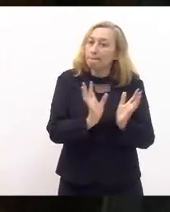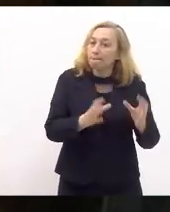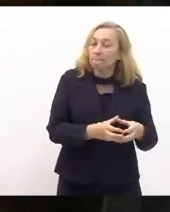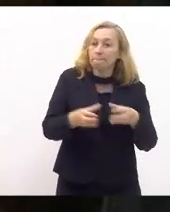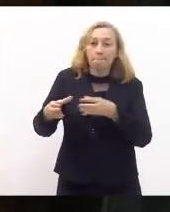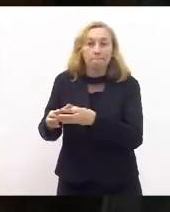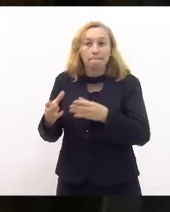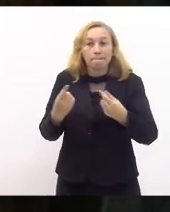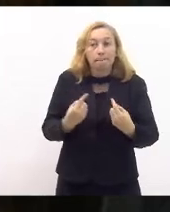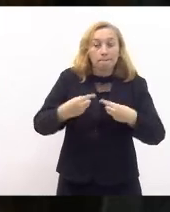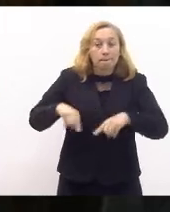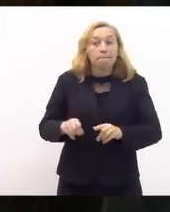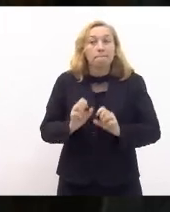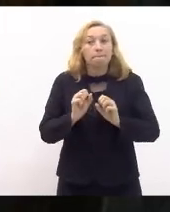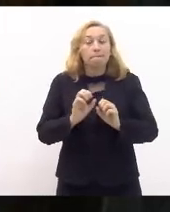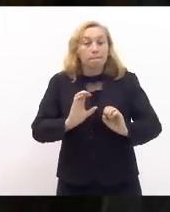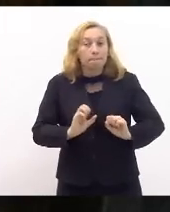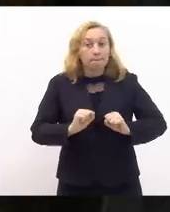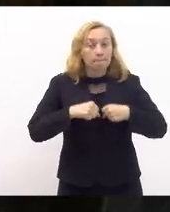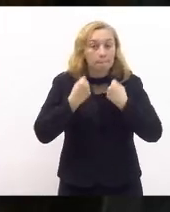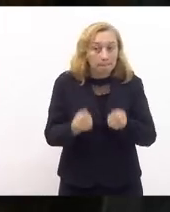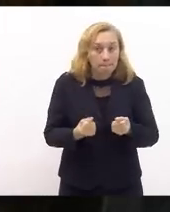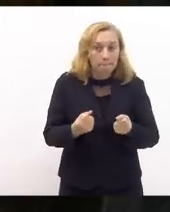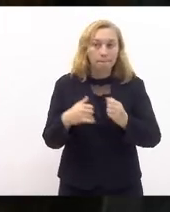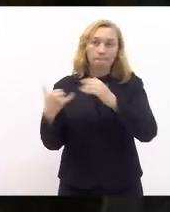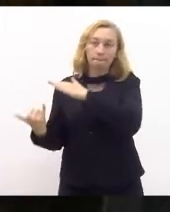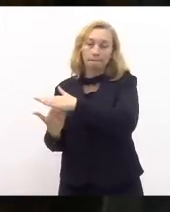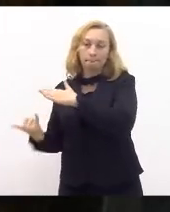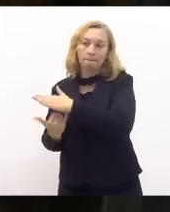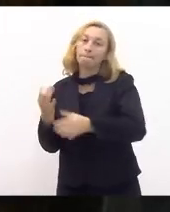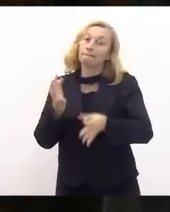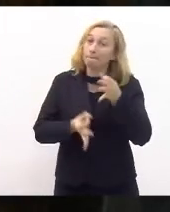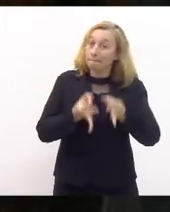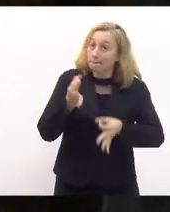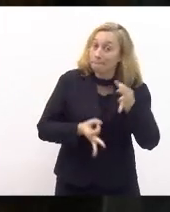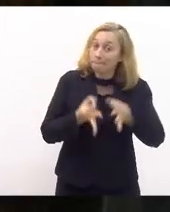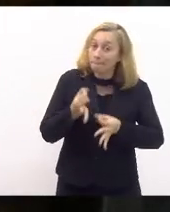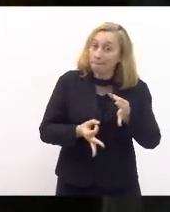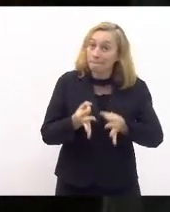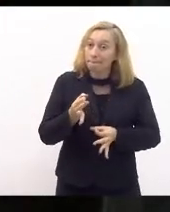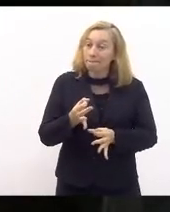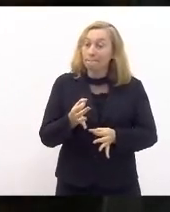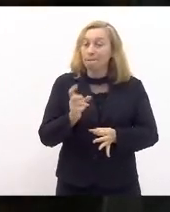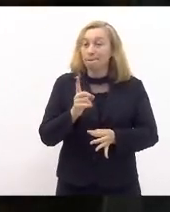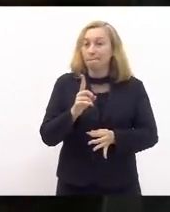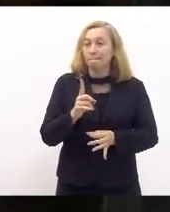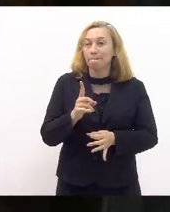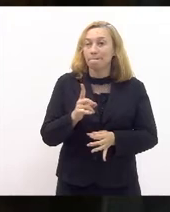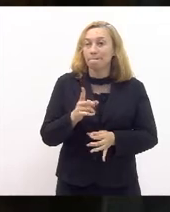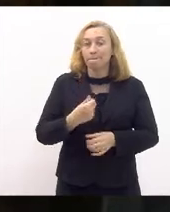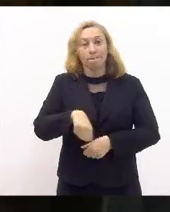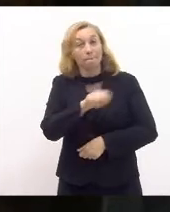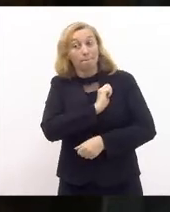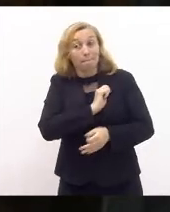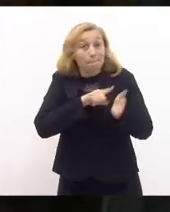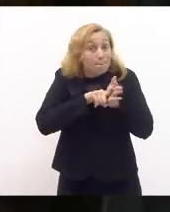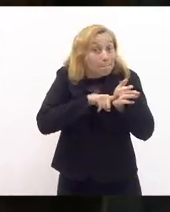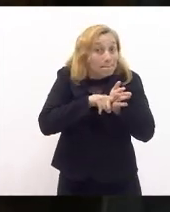eu posso, defendendo as instituições do sistema de justiça, não tanto um regime tão